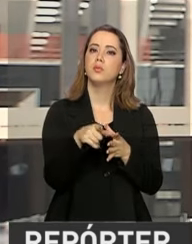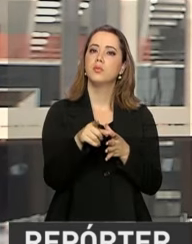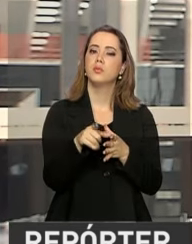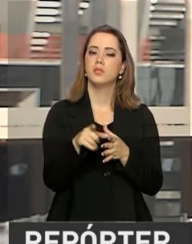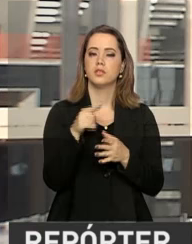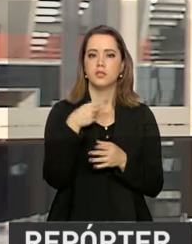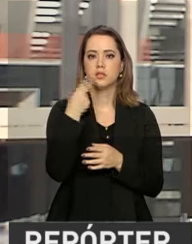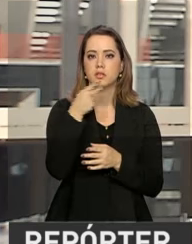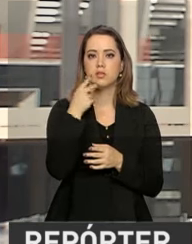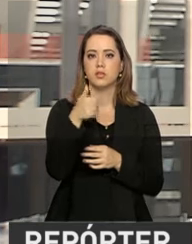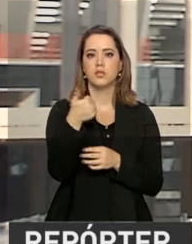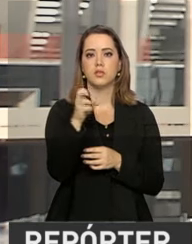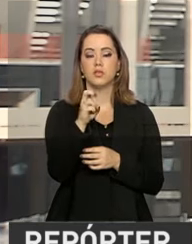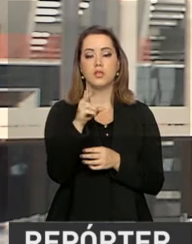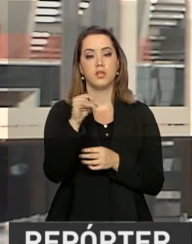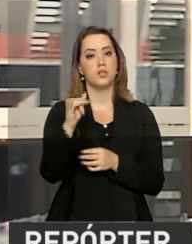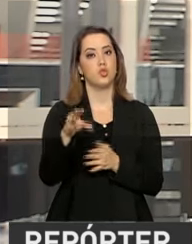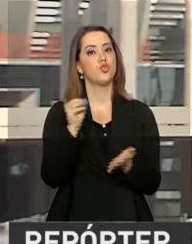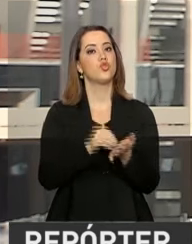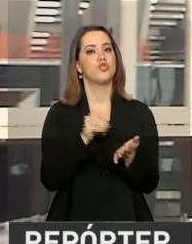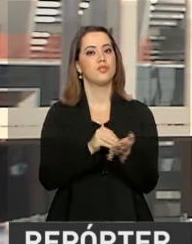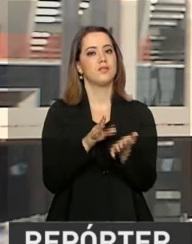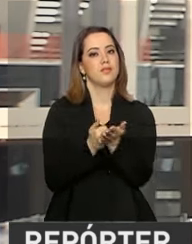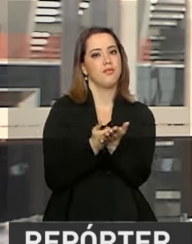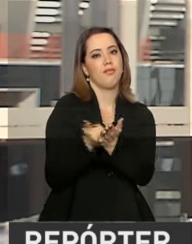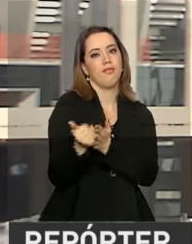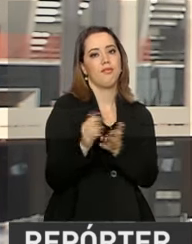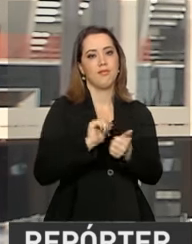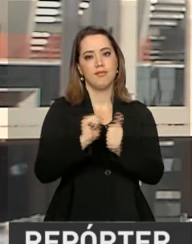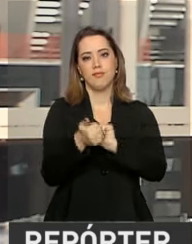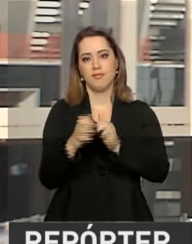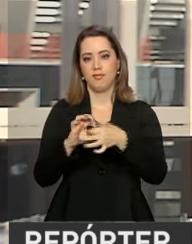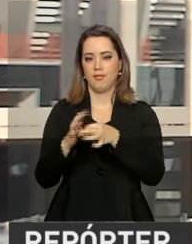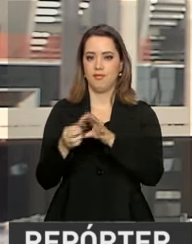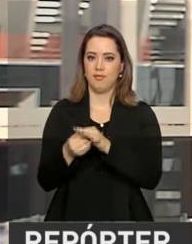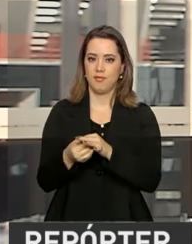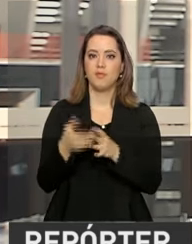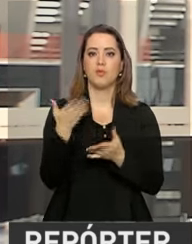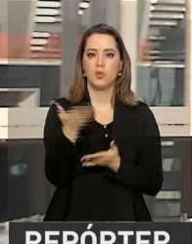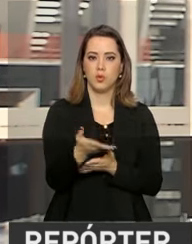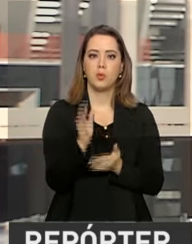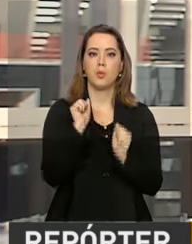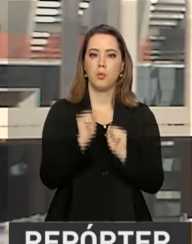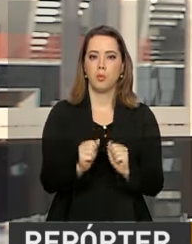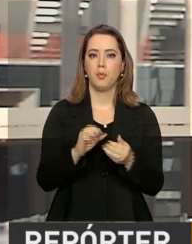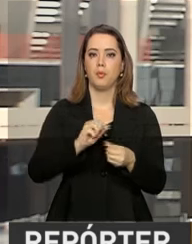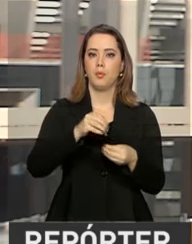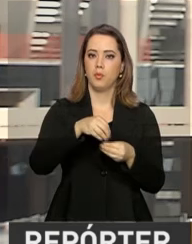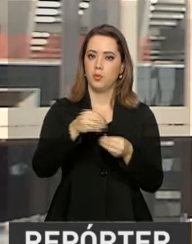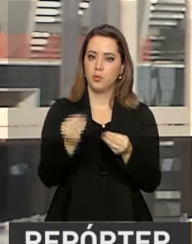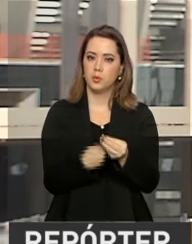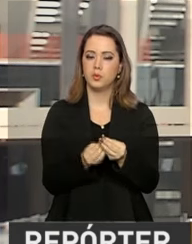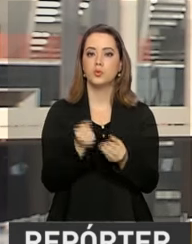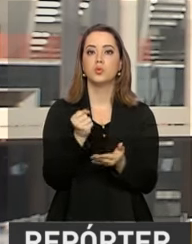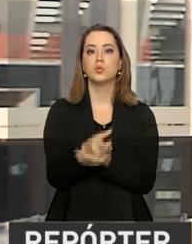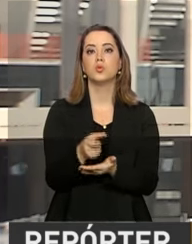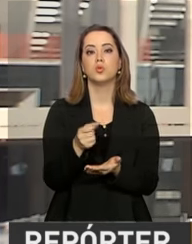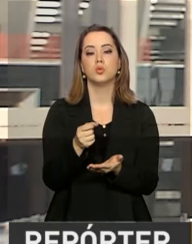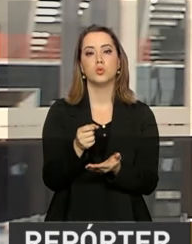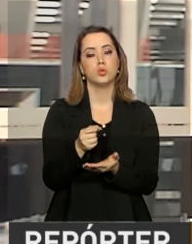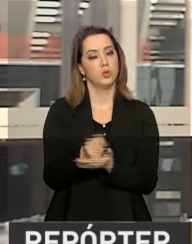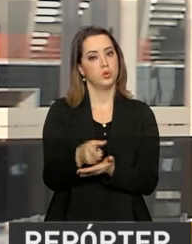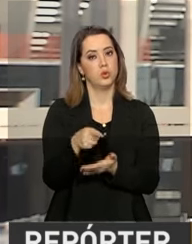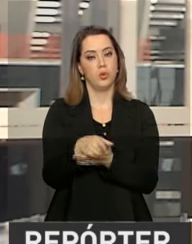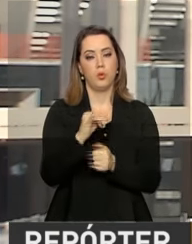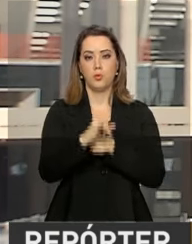dias restantes para o início dos Jogos Olímpicos Rio 2016. As entradas podem ser compradas nas bilheterias oficiais e pela internet